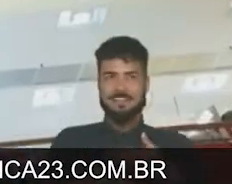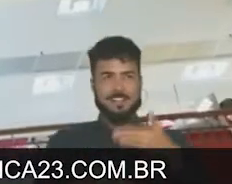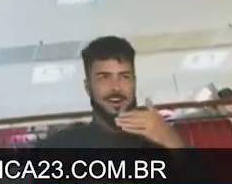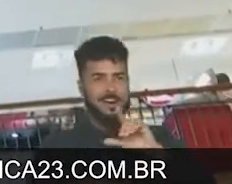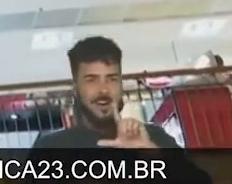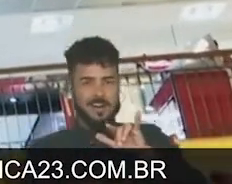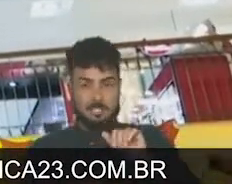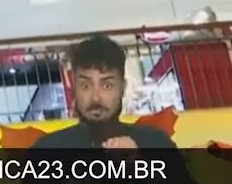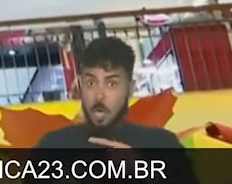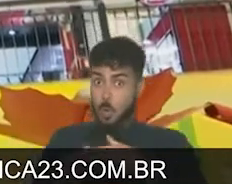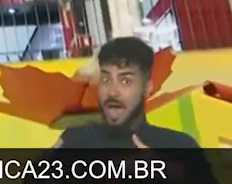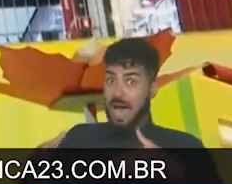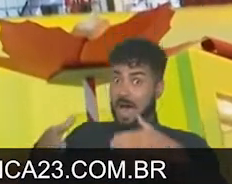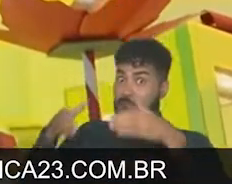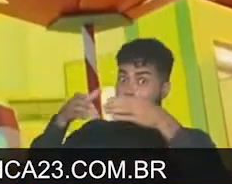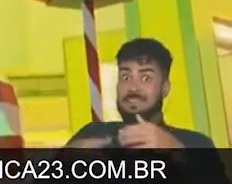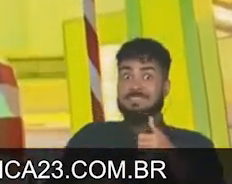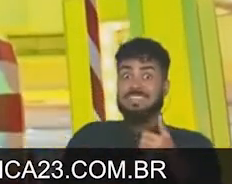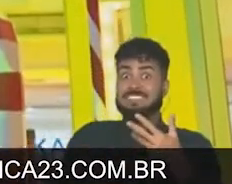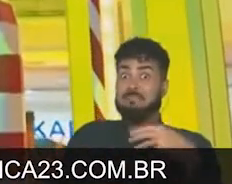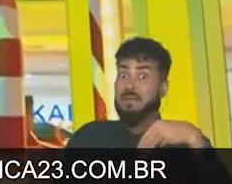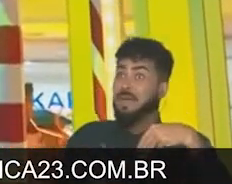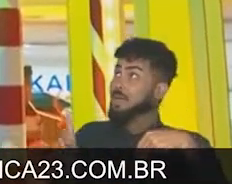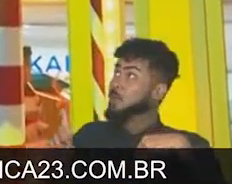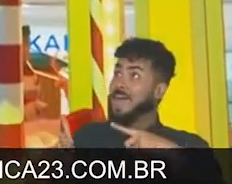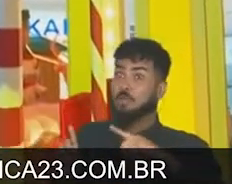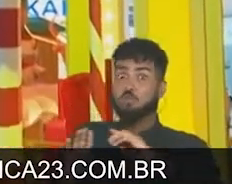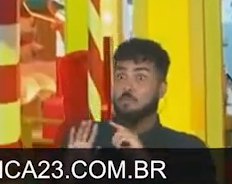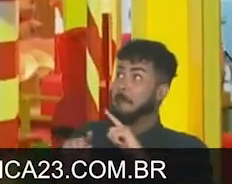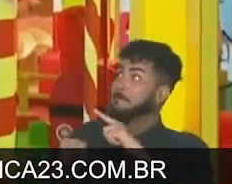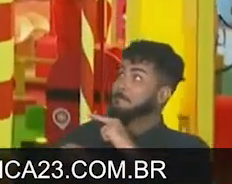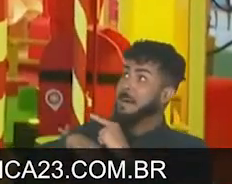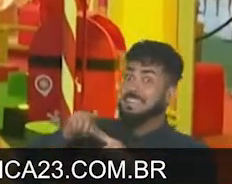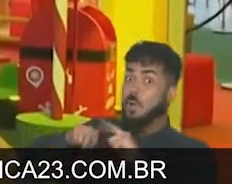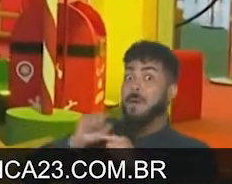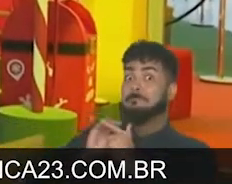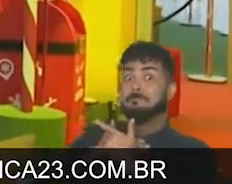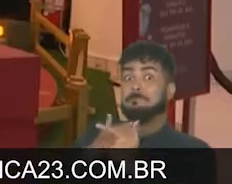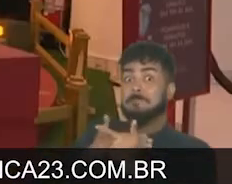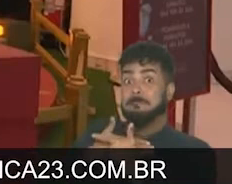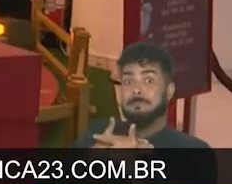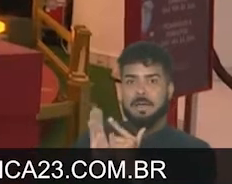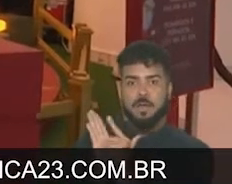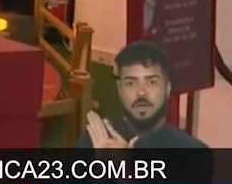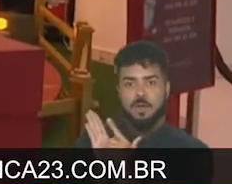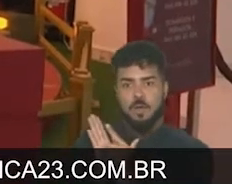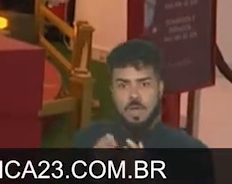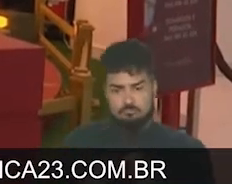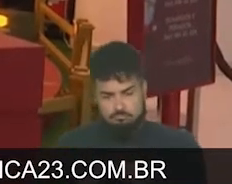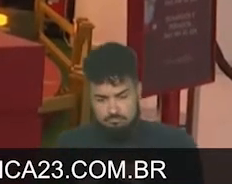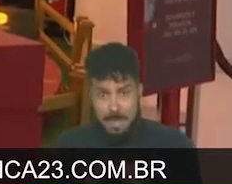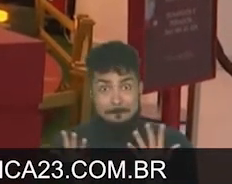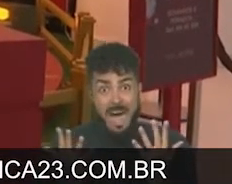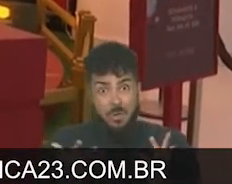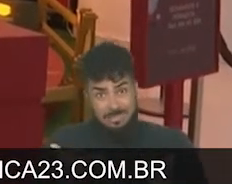aqui tem 13 metros de altura, toda de papel. E tudo foi cortado e dobrado à mão. Um